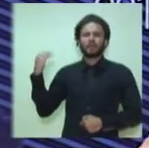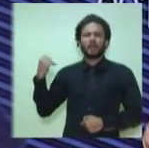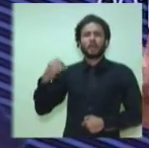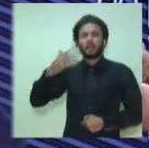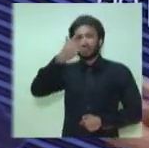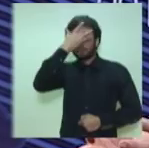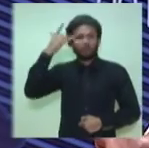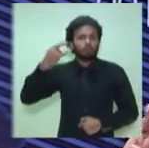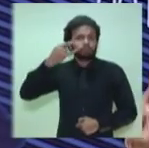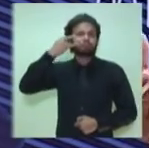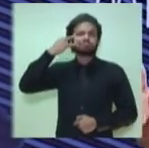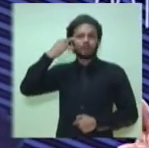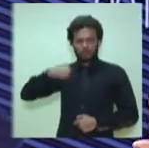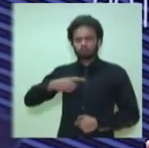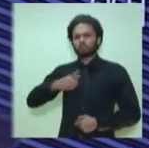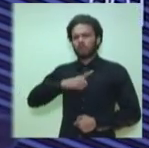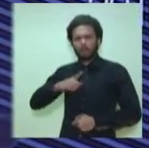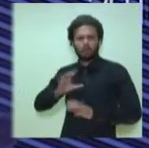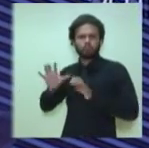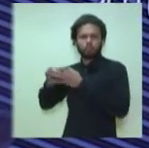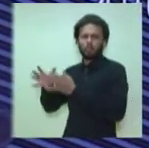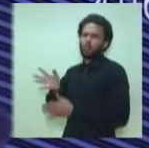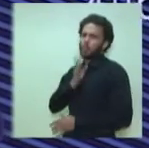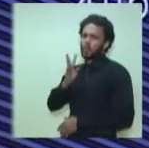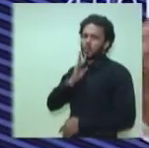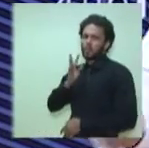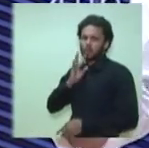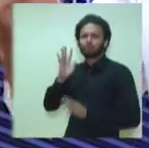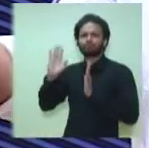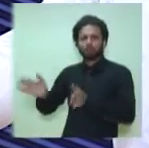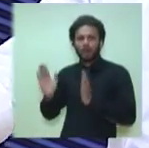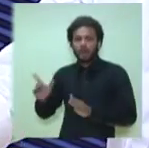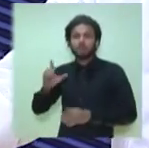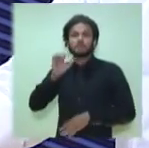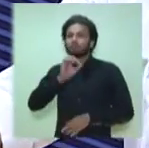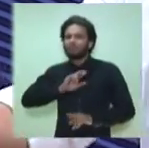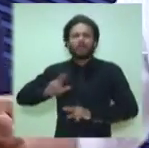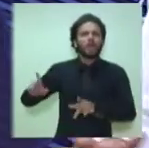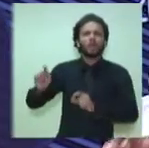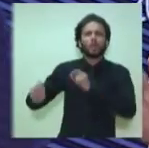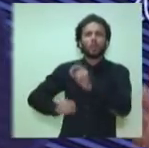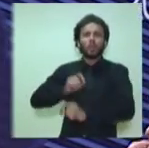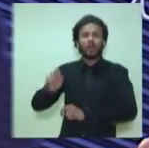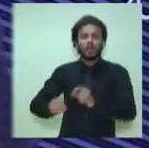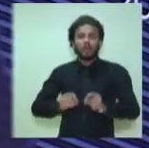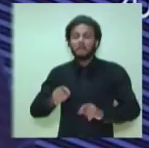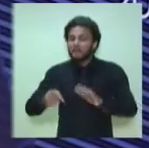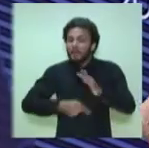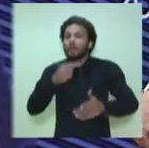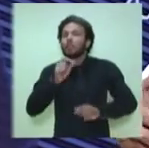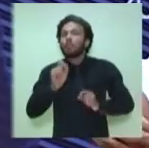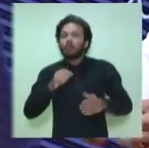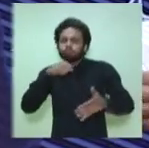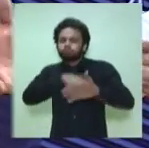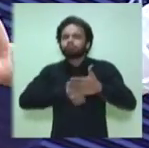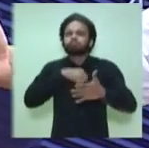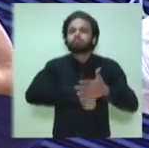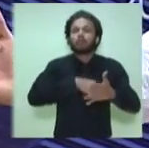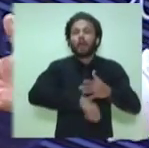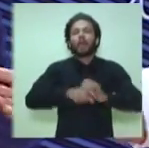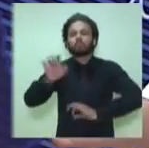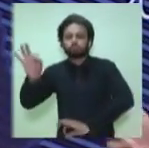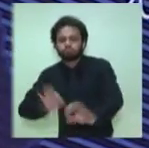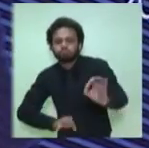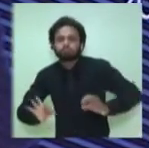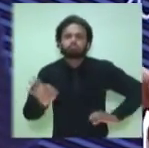Down, porque eu tenho muito carinho e participo, inclusive, de uma entidade, de que ser diferente é que é normal. Então, o primeiro desafio é o desafio de preparar,